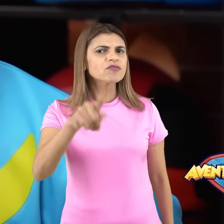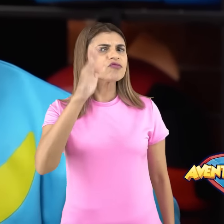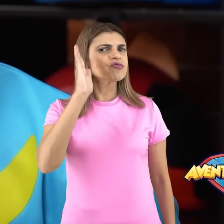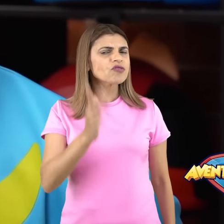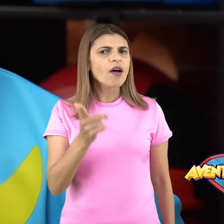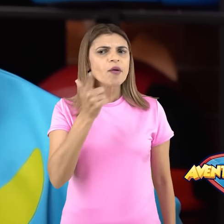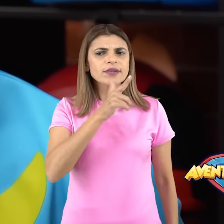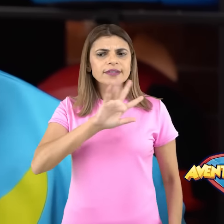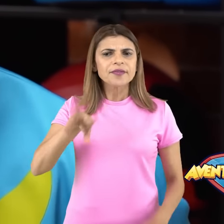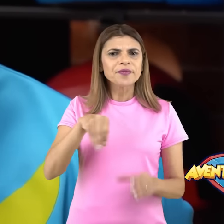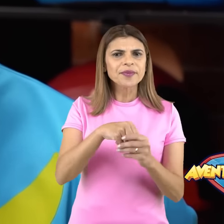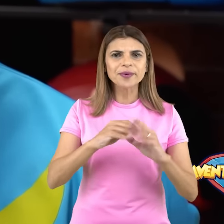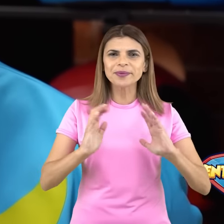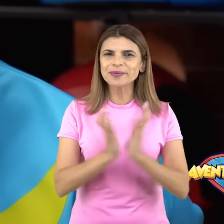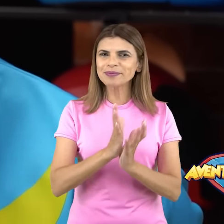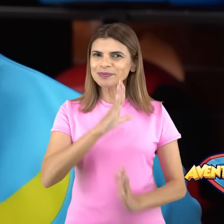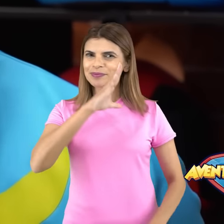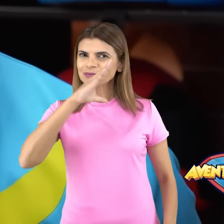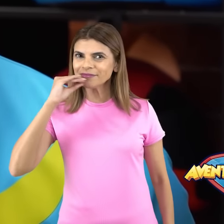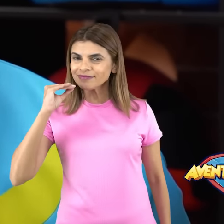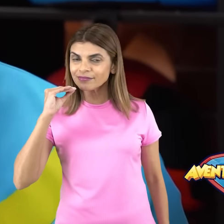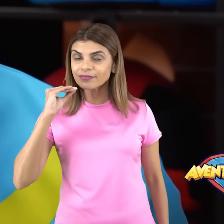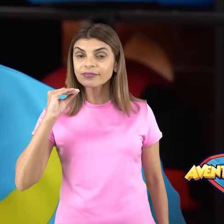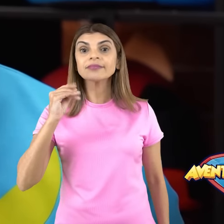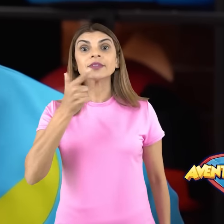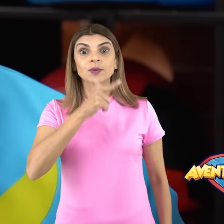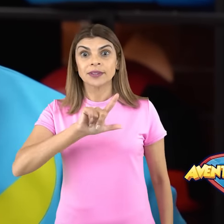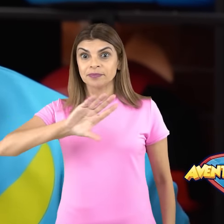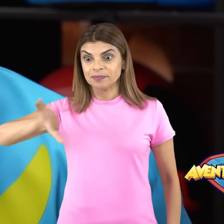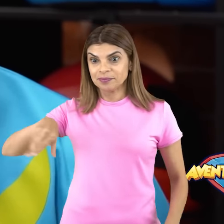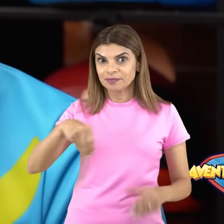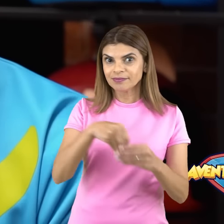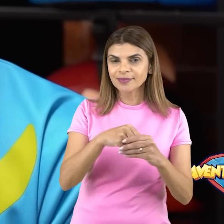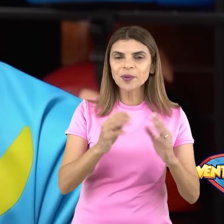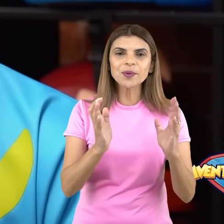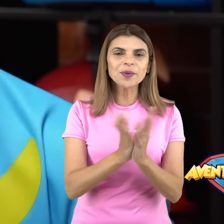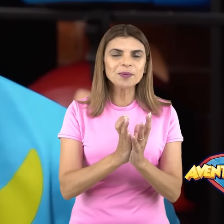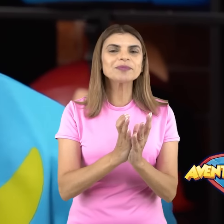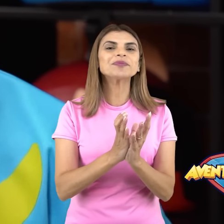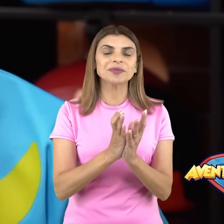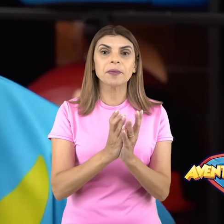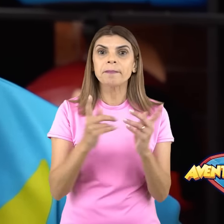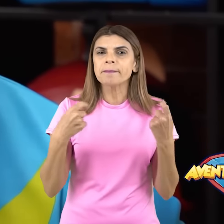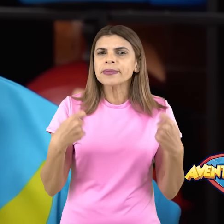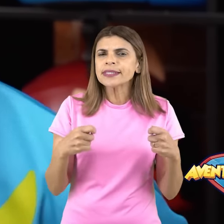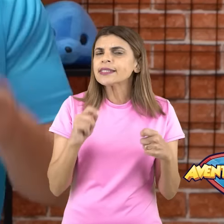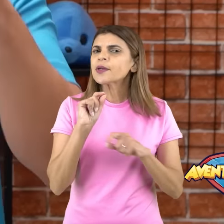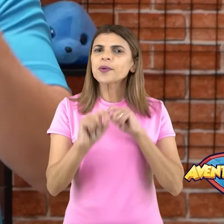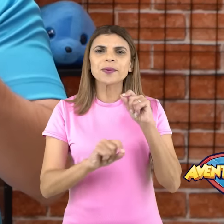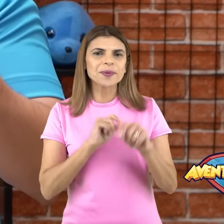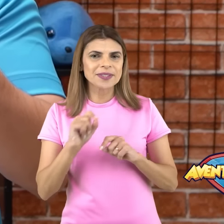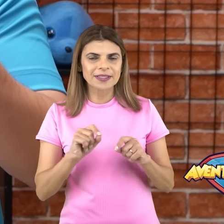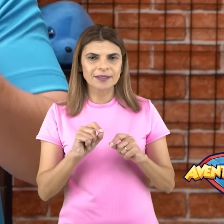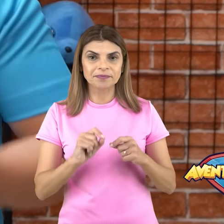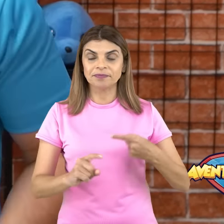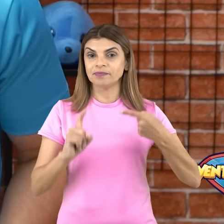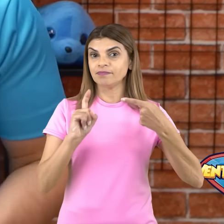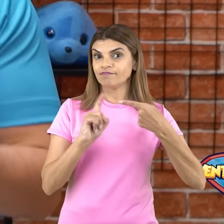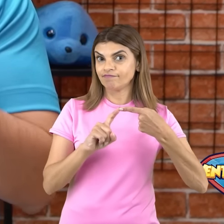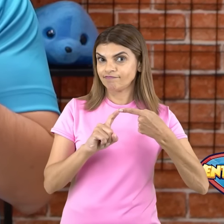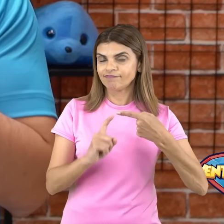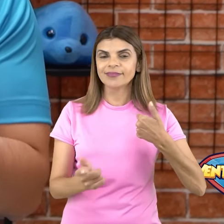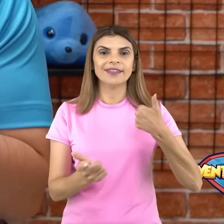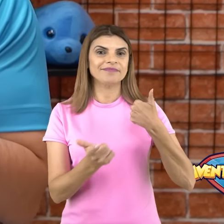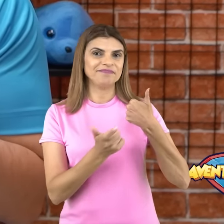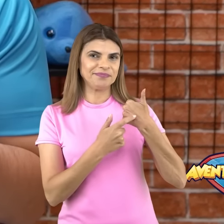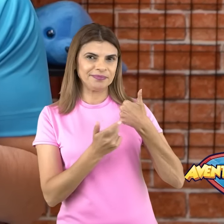casa faz parte do público super jovem. Para fazer parte do público super jovem é muito simples. Basta você deixar